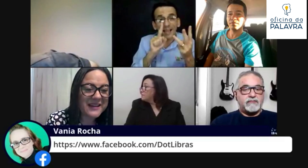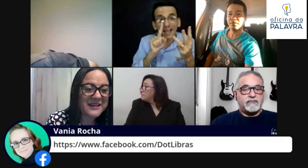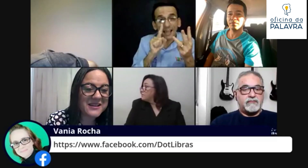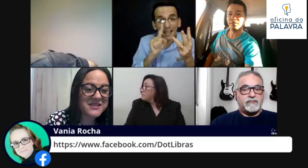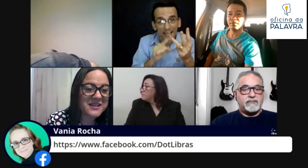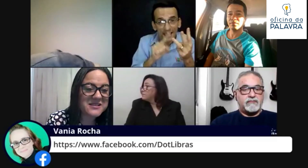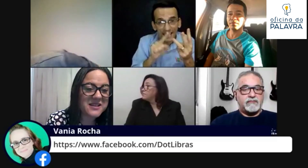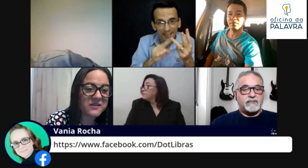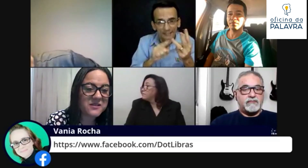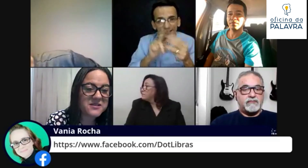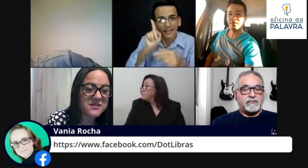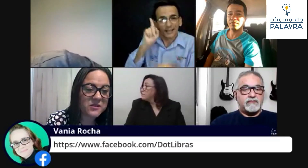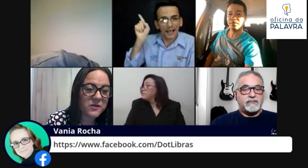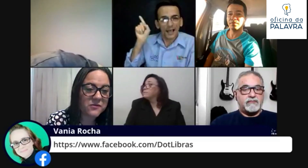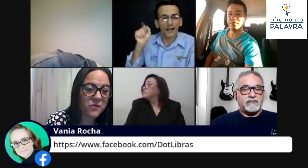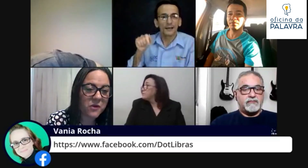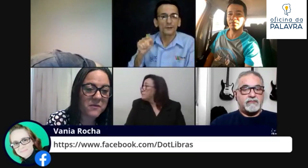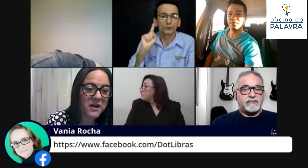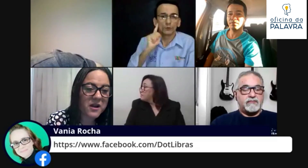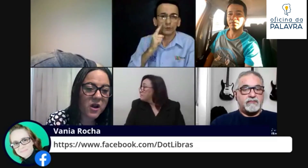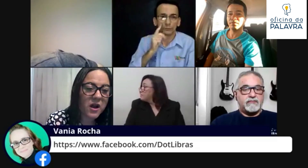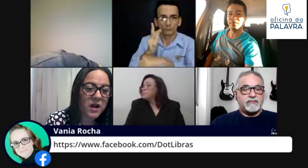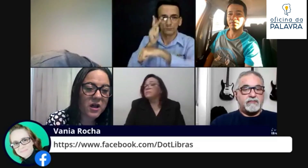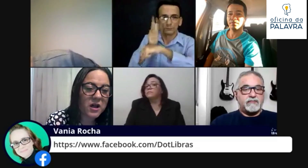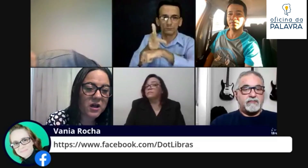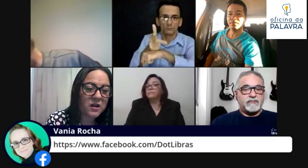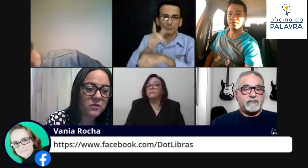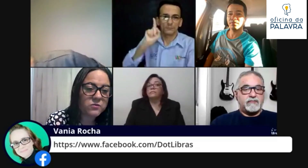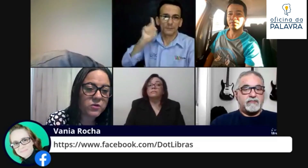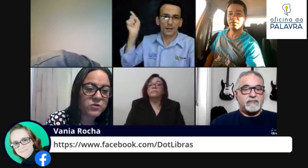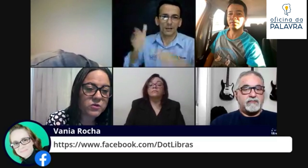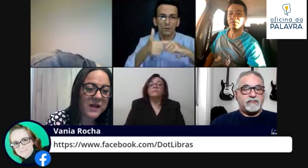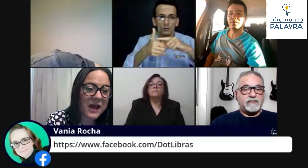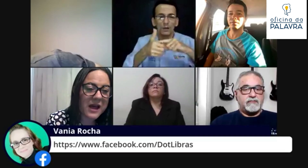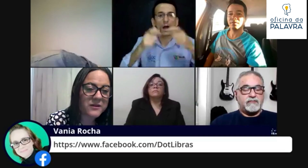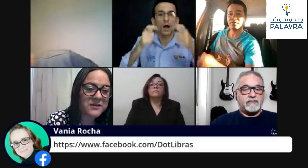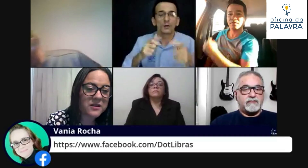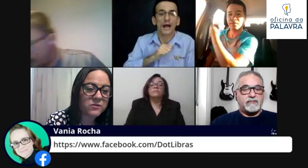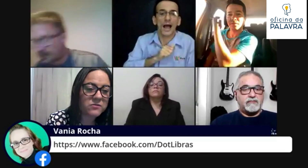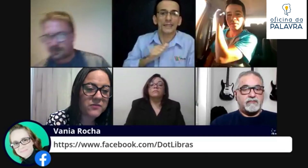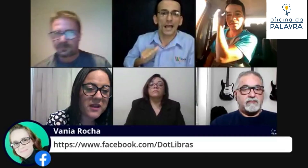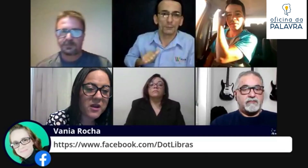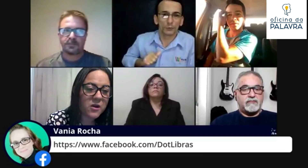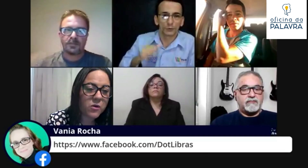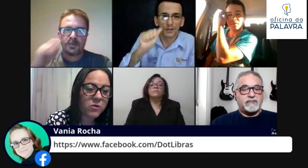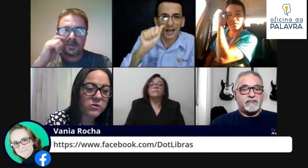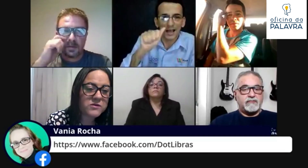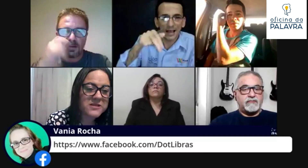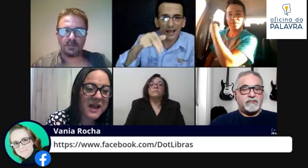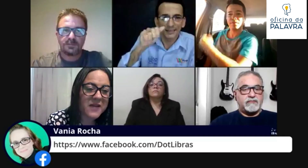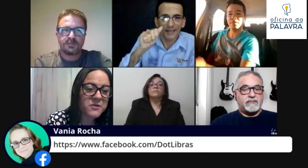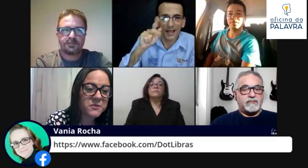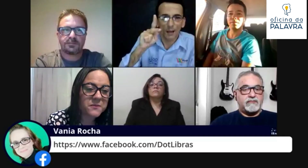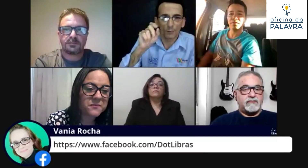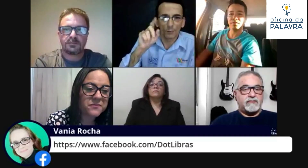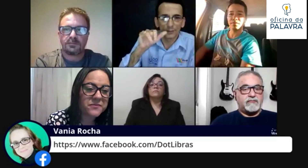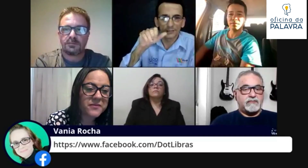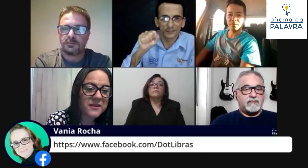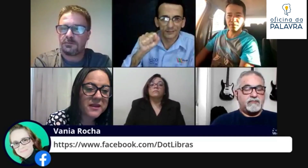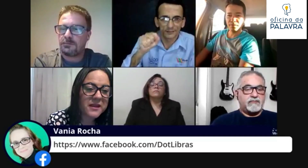e daí essa tem sido a forma. No outro local, então, com o